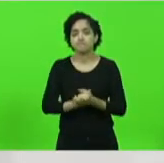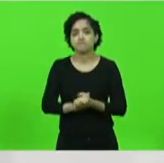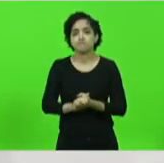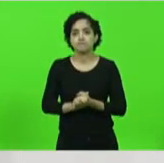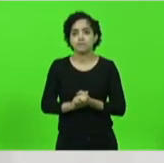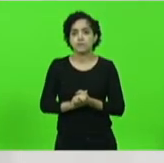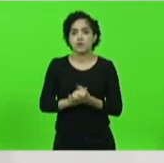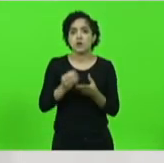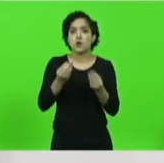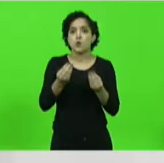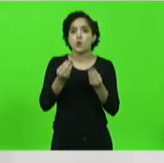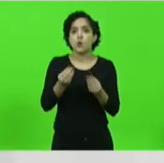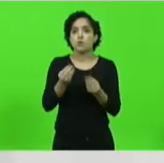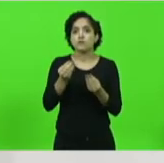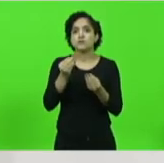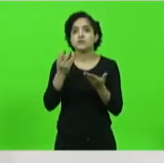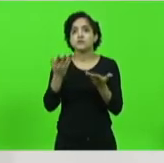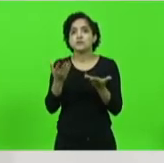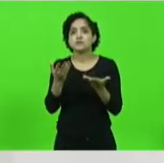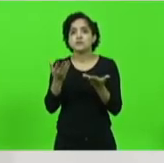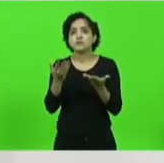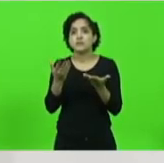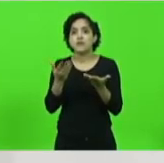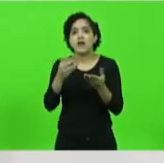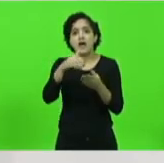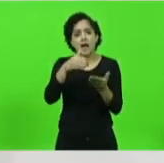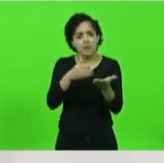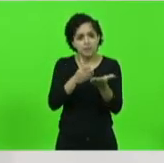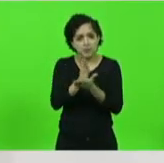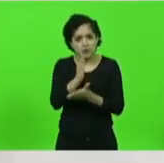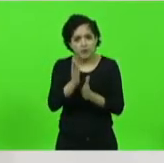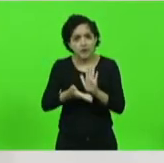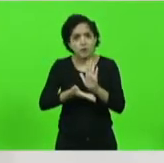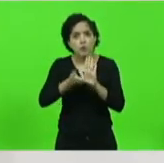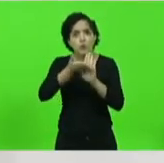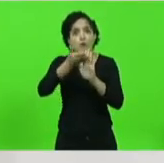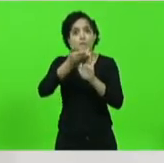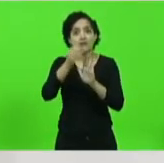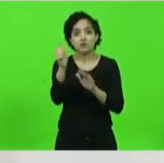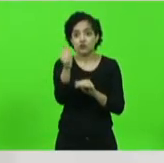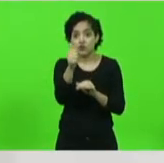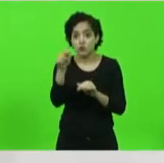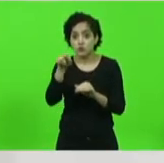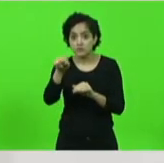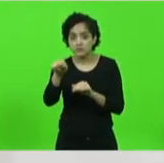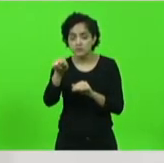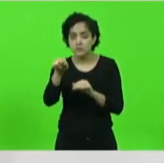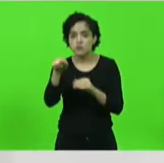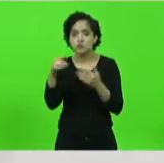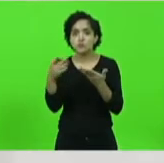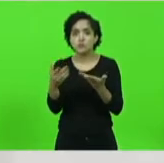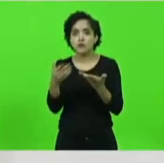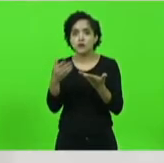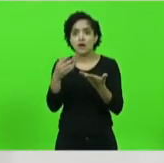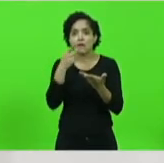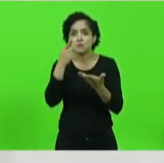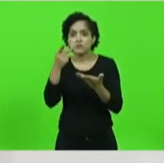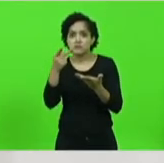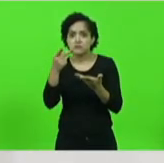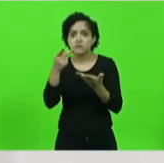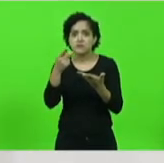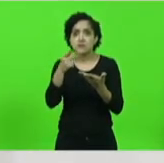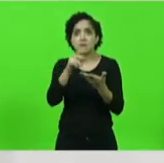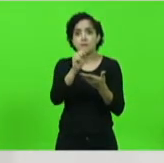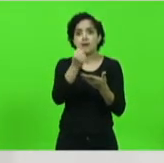Como é que vocês vão olhar na cara dos caras que aprovaram aqui um aumento de 11 mil reais e vão dizer para eles, não, para